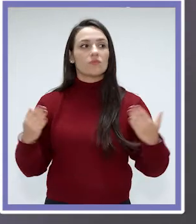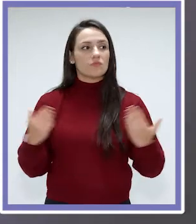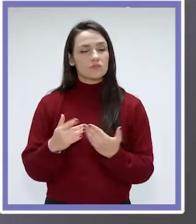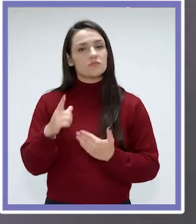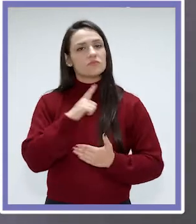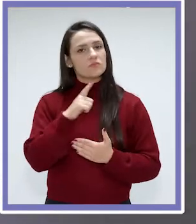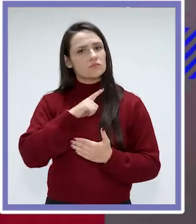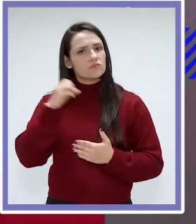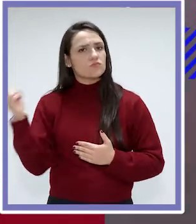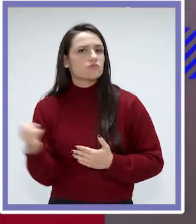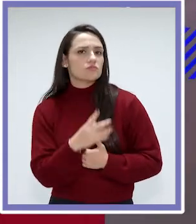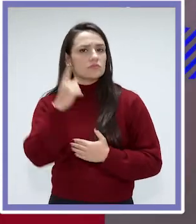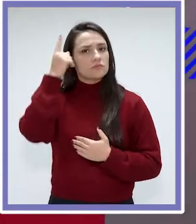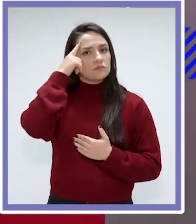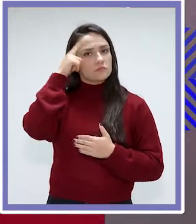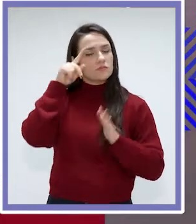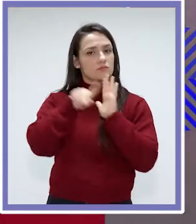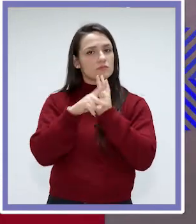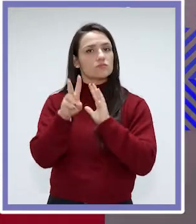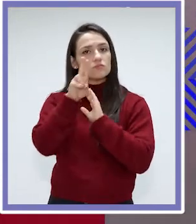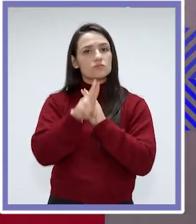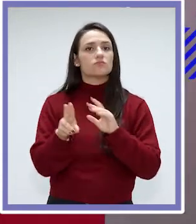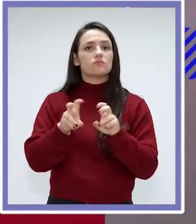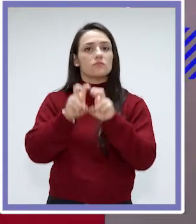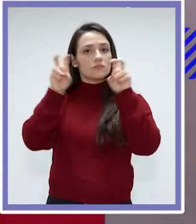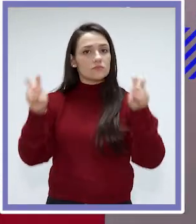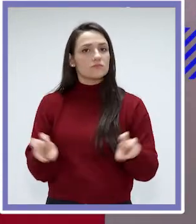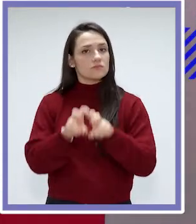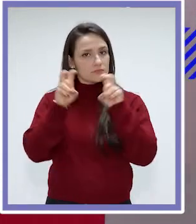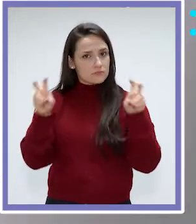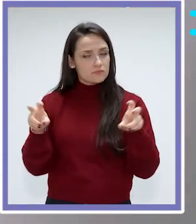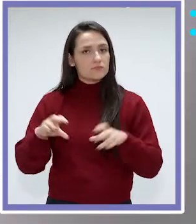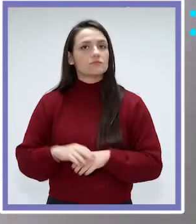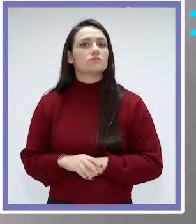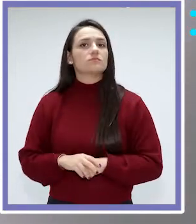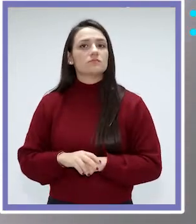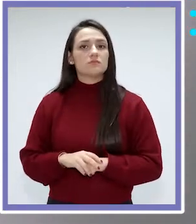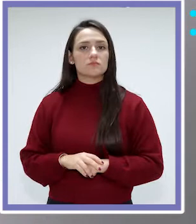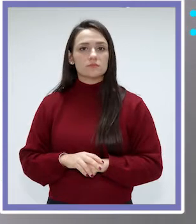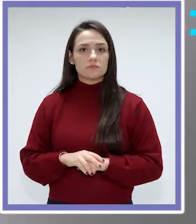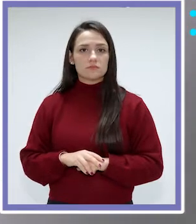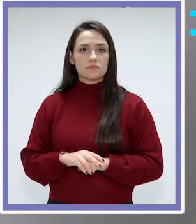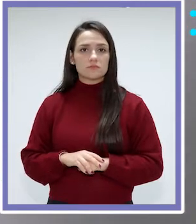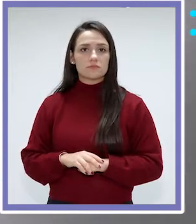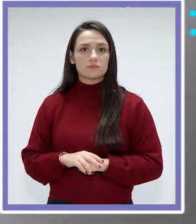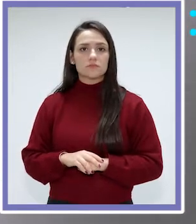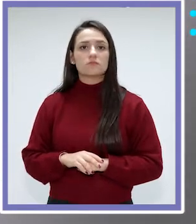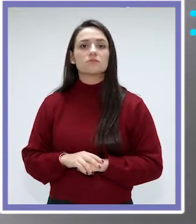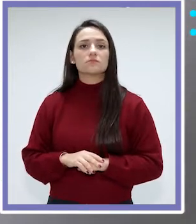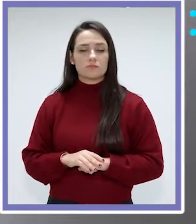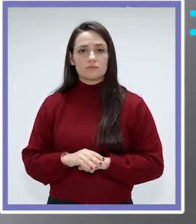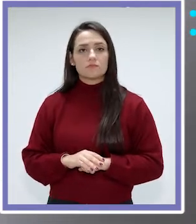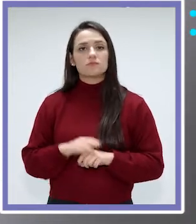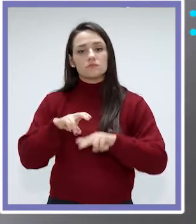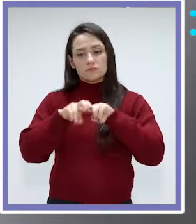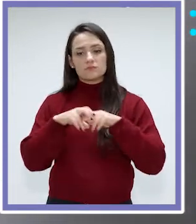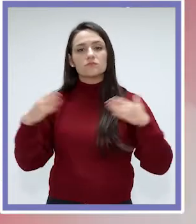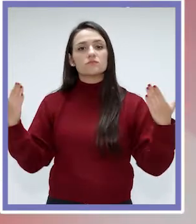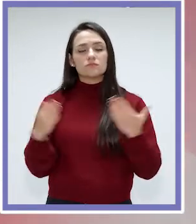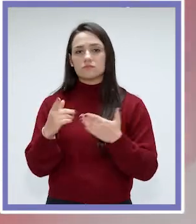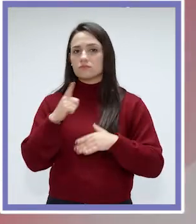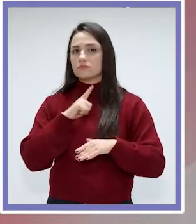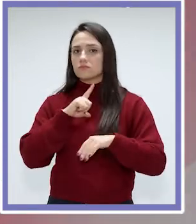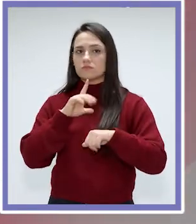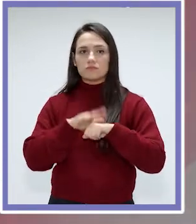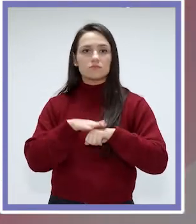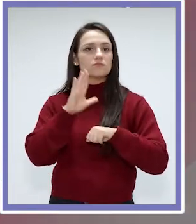por meio do digital, então isso também favoreceu um pouco a interação entre os 4